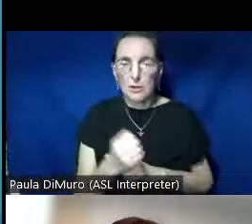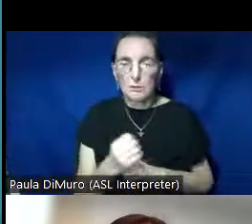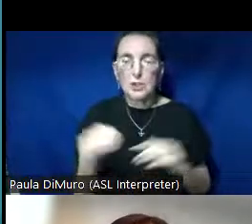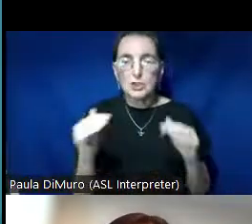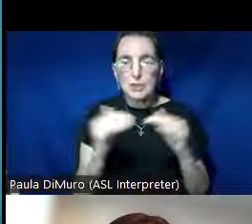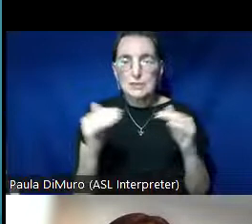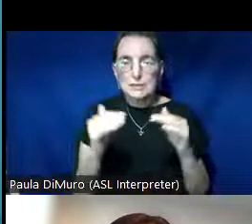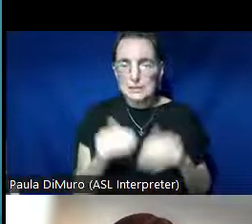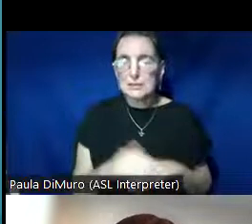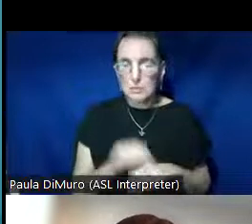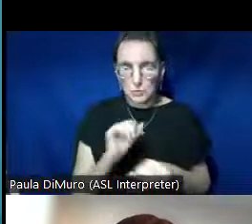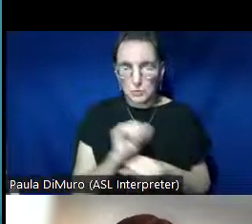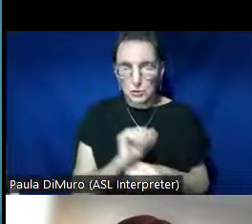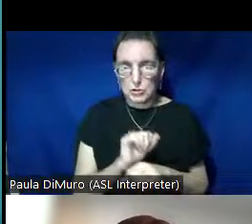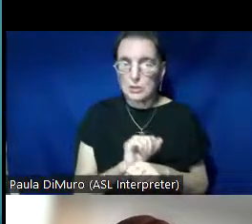nossas